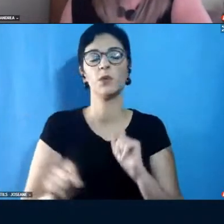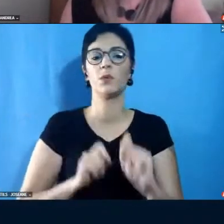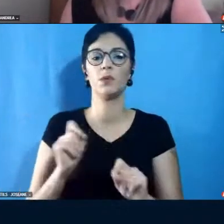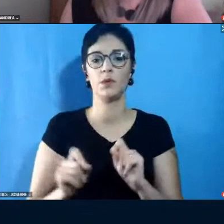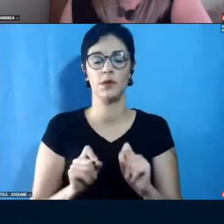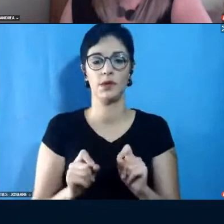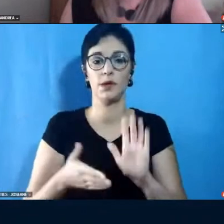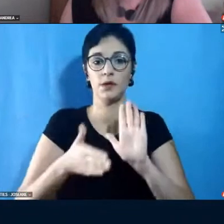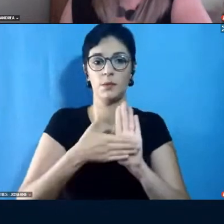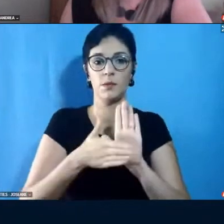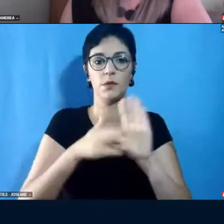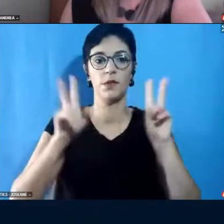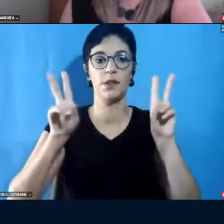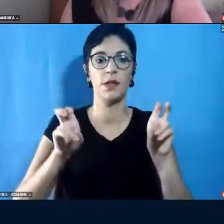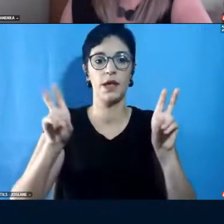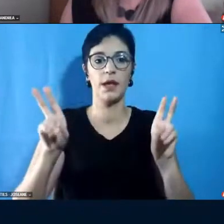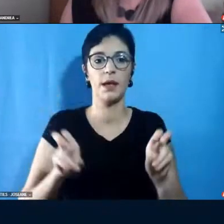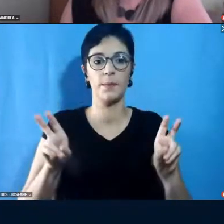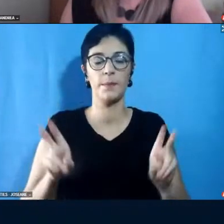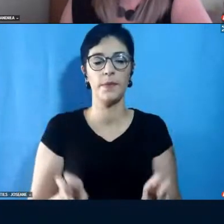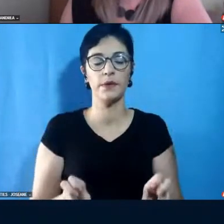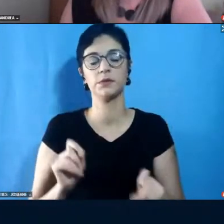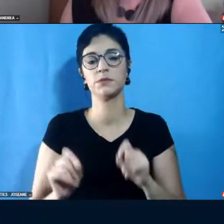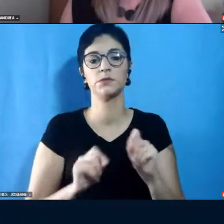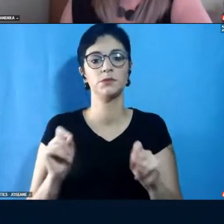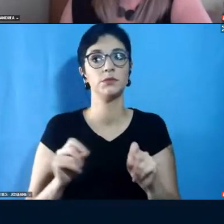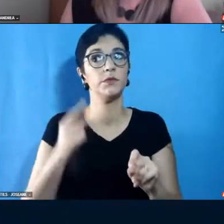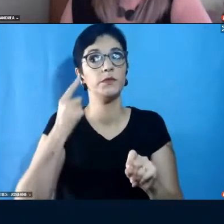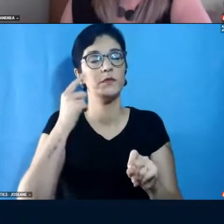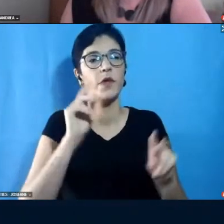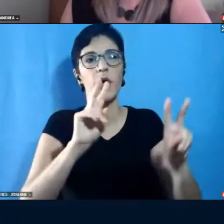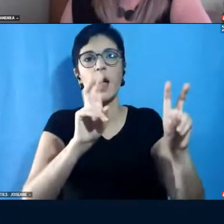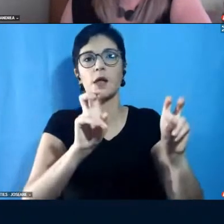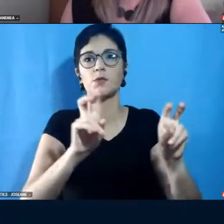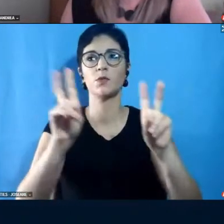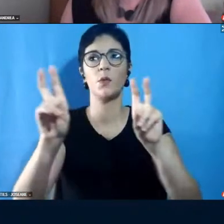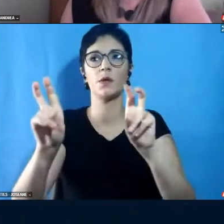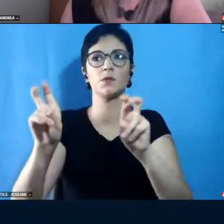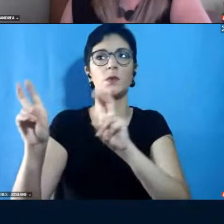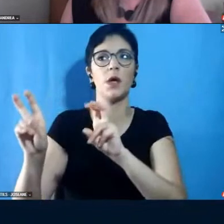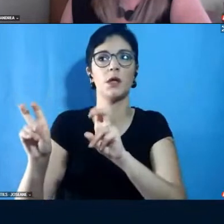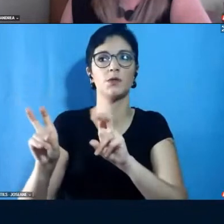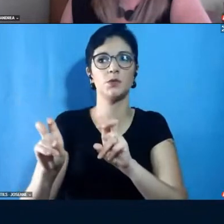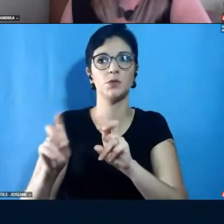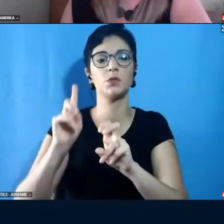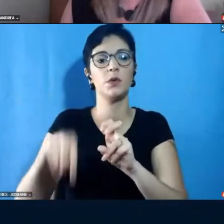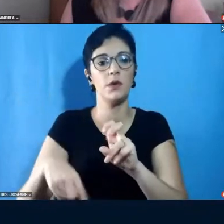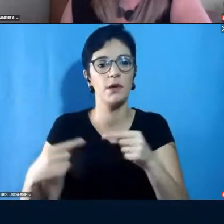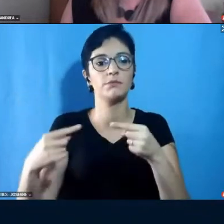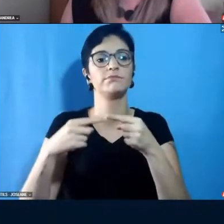temas aqueles assuntos que atravessam a definição de extensão. Então, o assunto desta